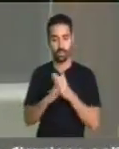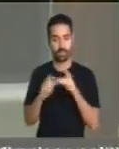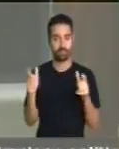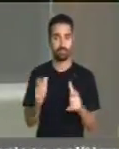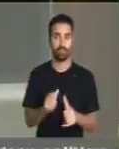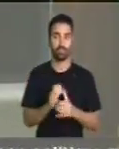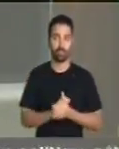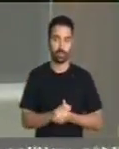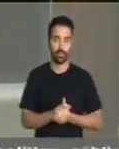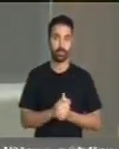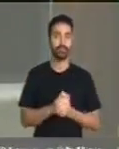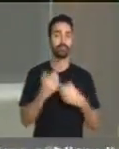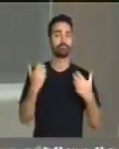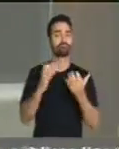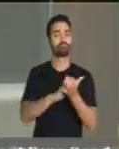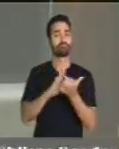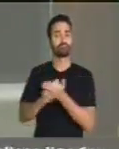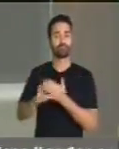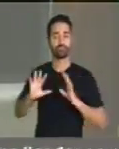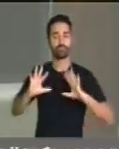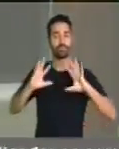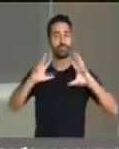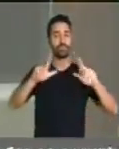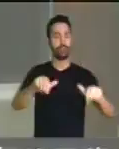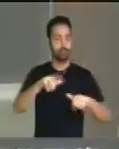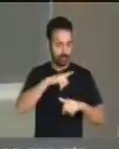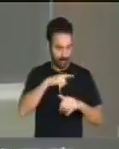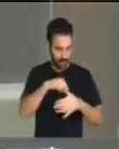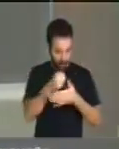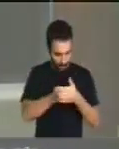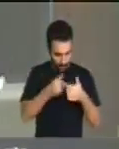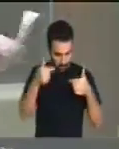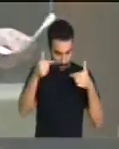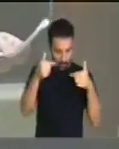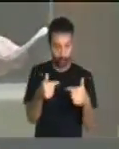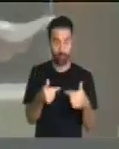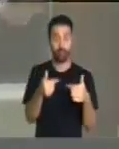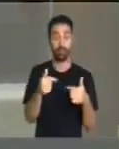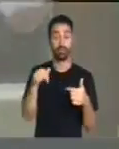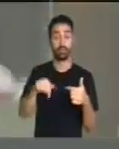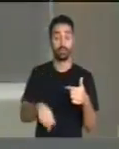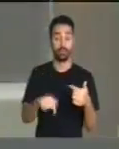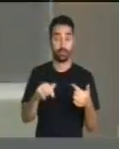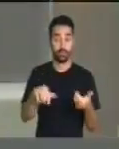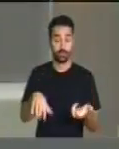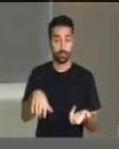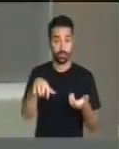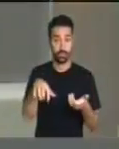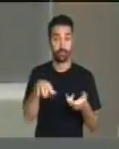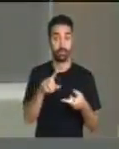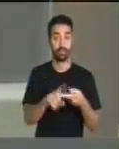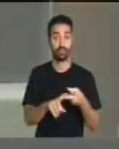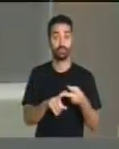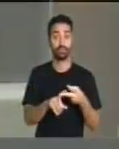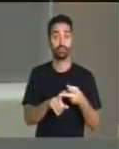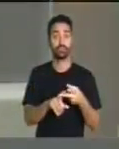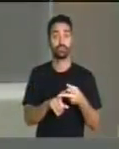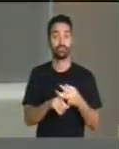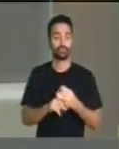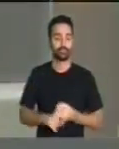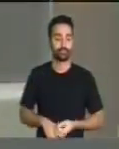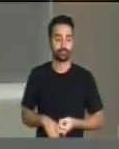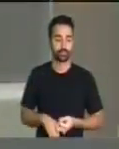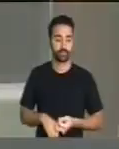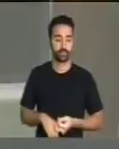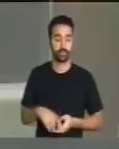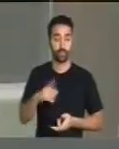pequenas empresas. Parabéns a todos que têm essa bandeira como luta aqui no Congresso e na